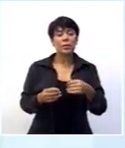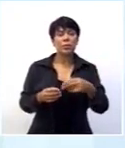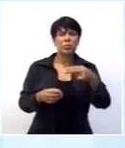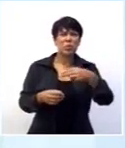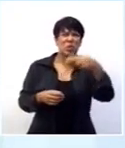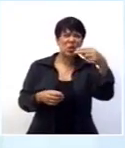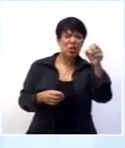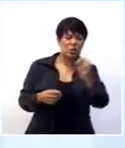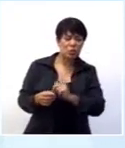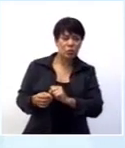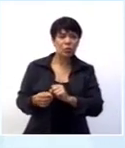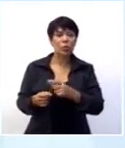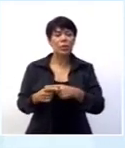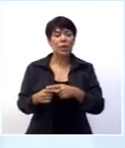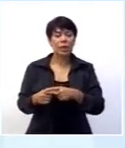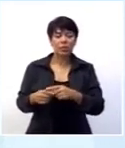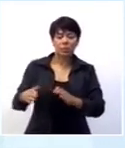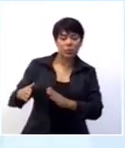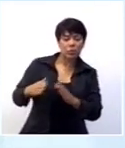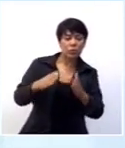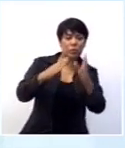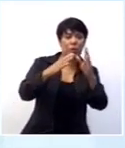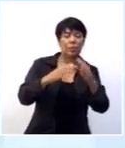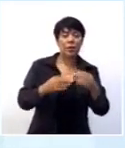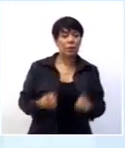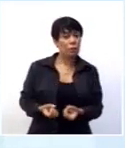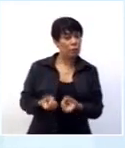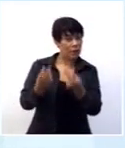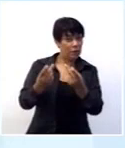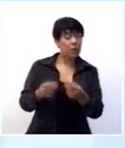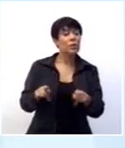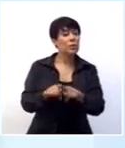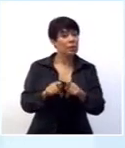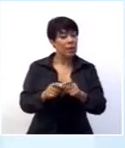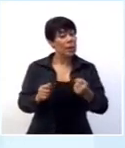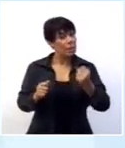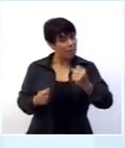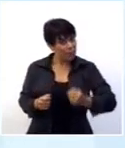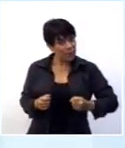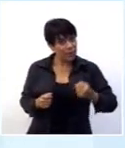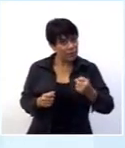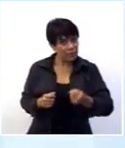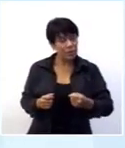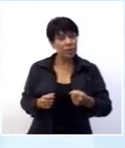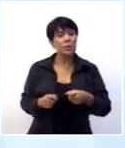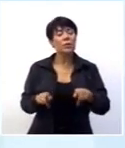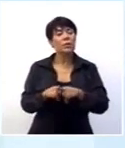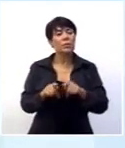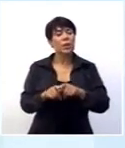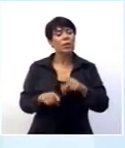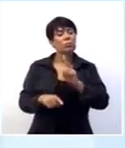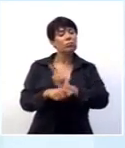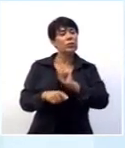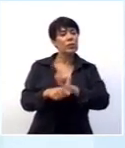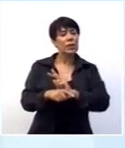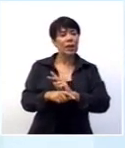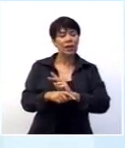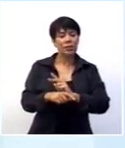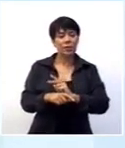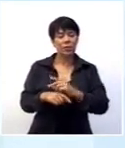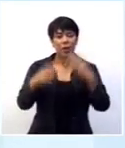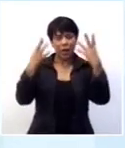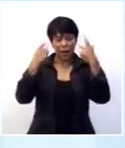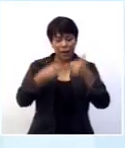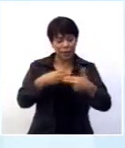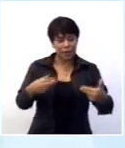lá com mercadorias, os pastores vão ser responsáveis ali pela criação de animais de pequeno e médio porte, que